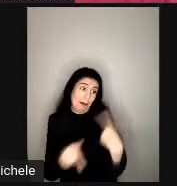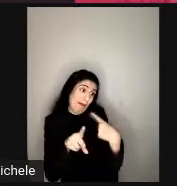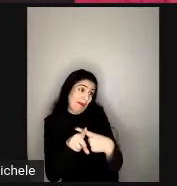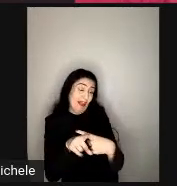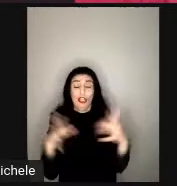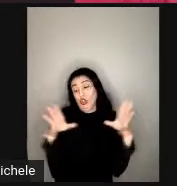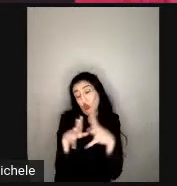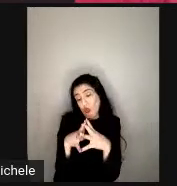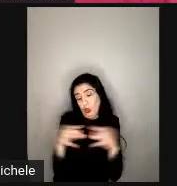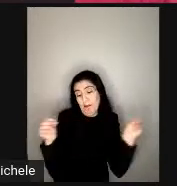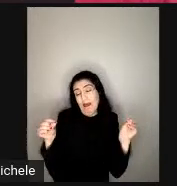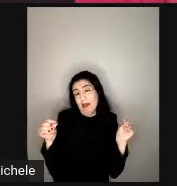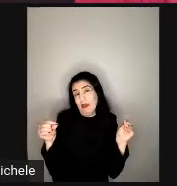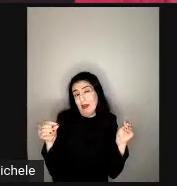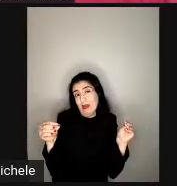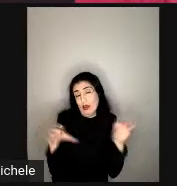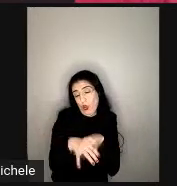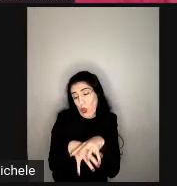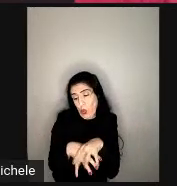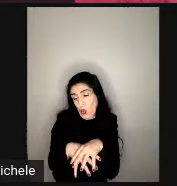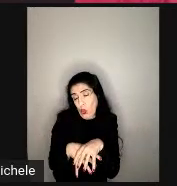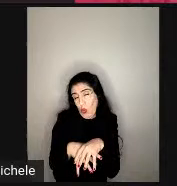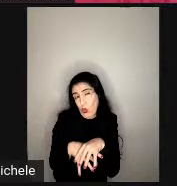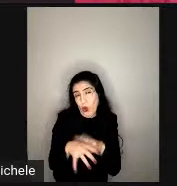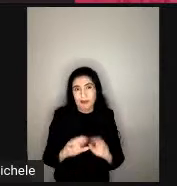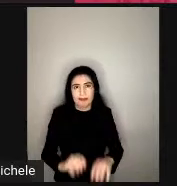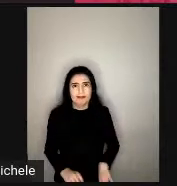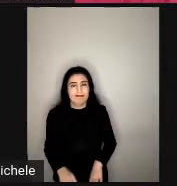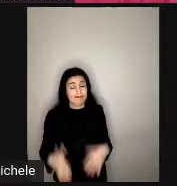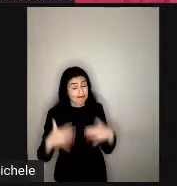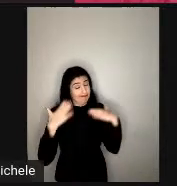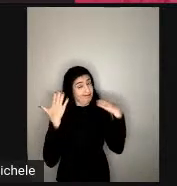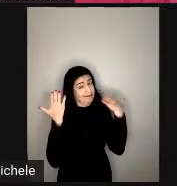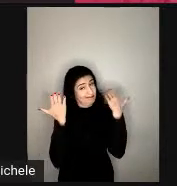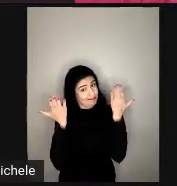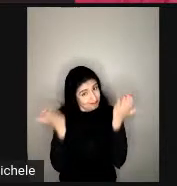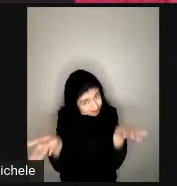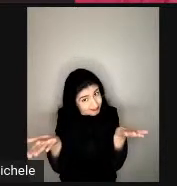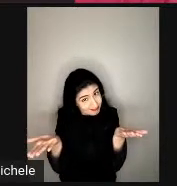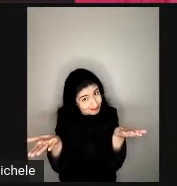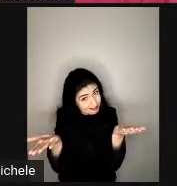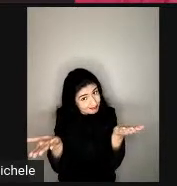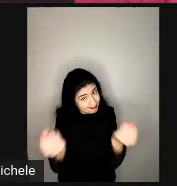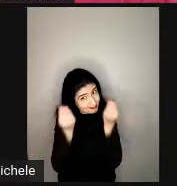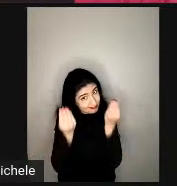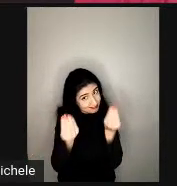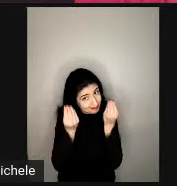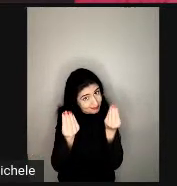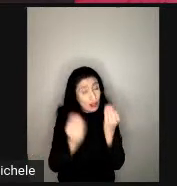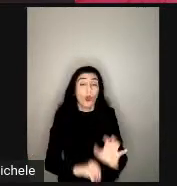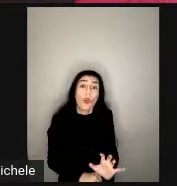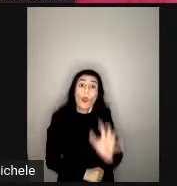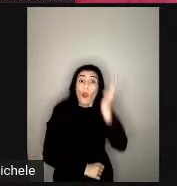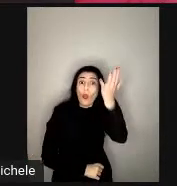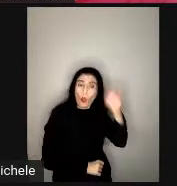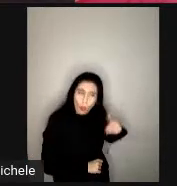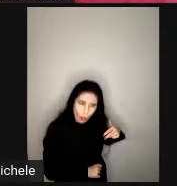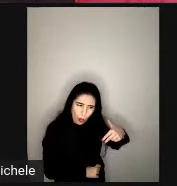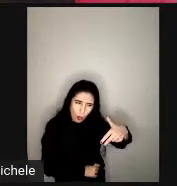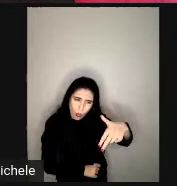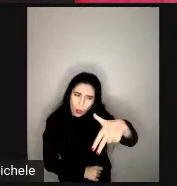esse tratamento, né? Quando nós chegamos para receber o resultado